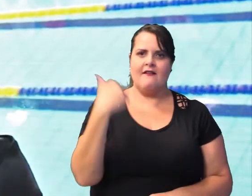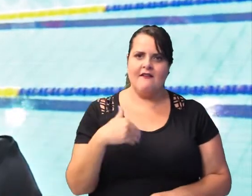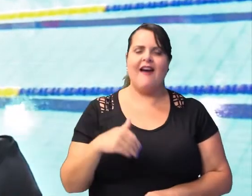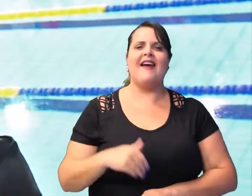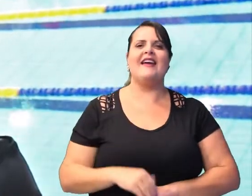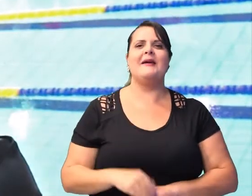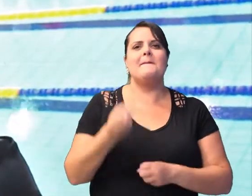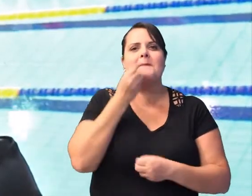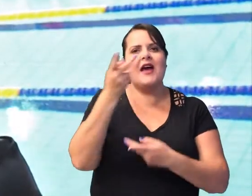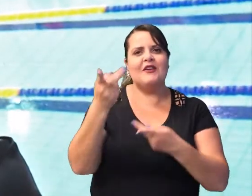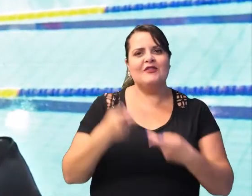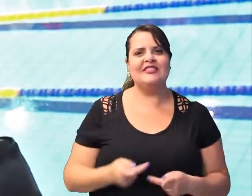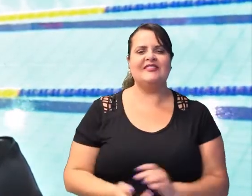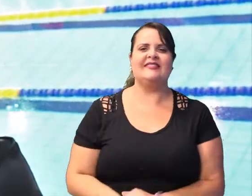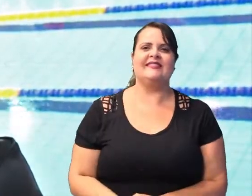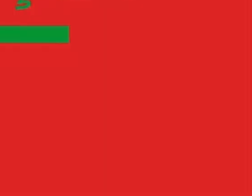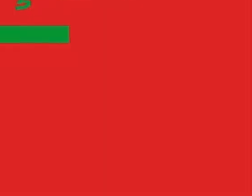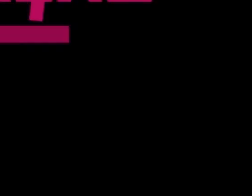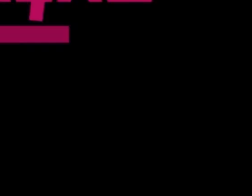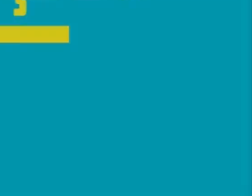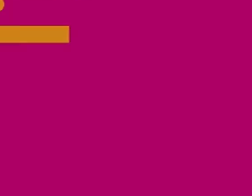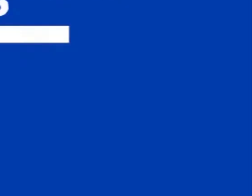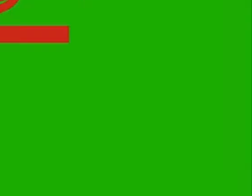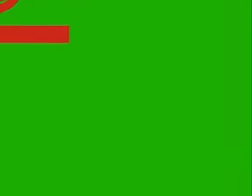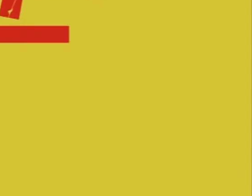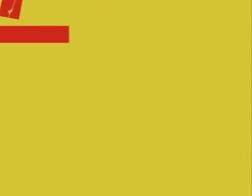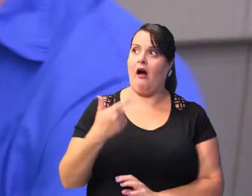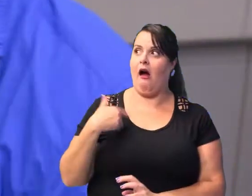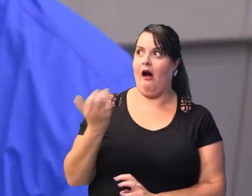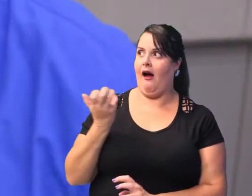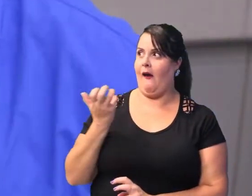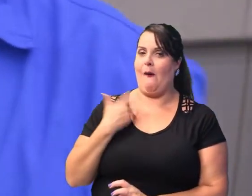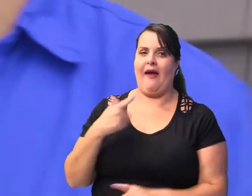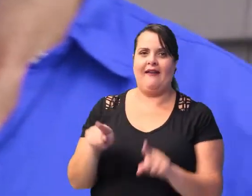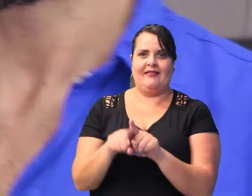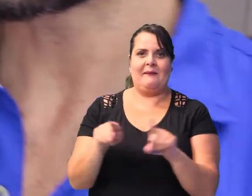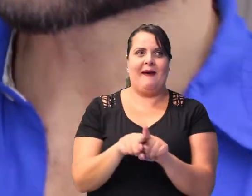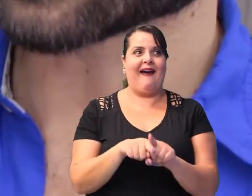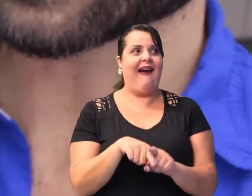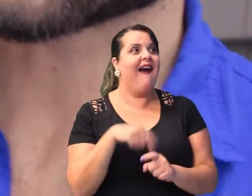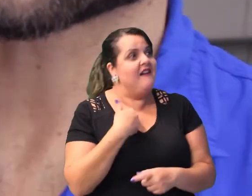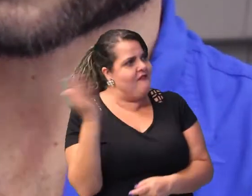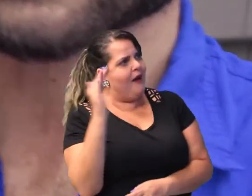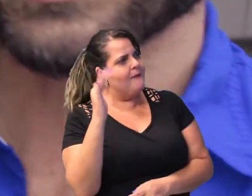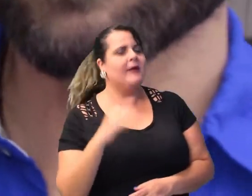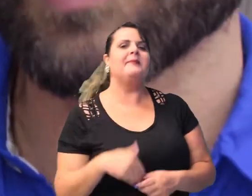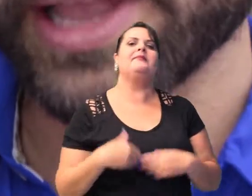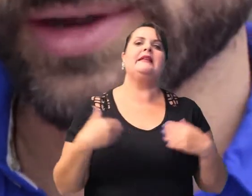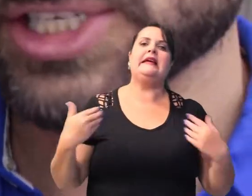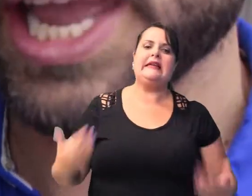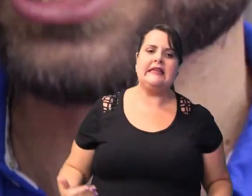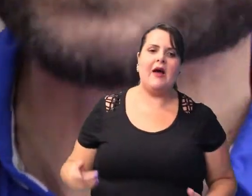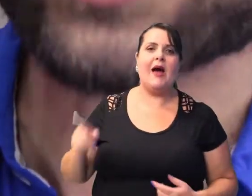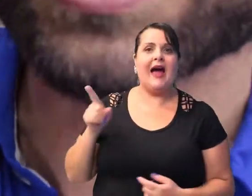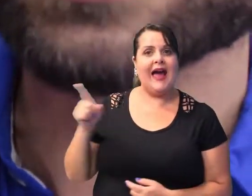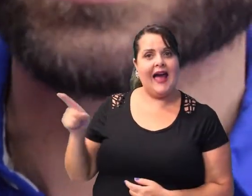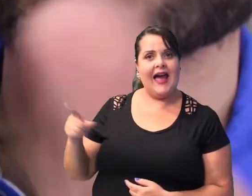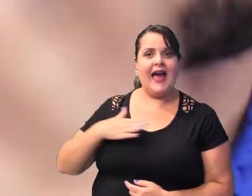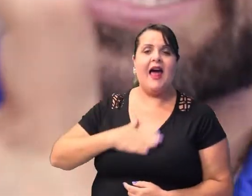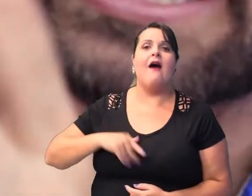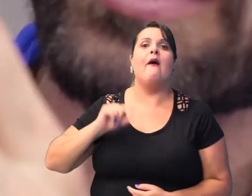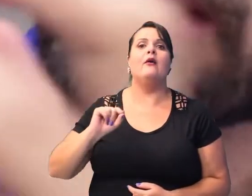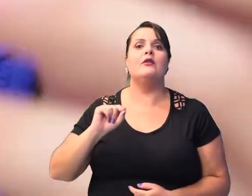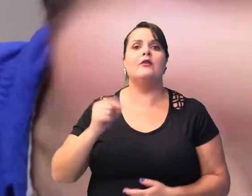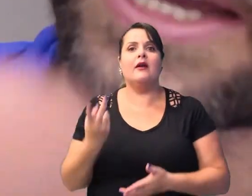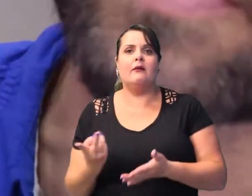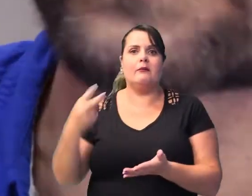experimentar uma aula aqui com a gente sejam bem vindos ao falar com o pessoal lá e só olha só vai matar o companheiro com a gente mas olha que bacana